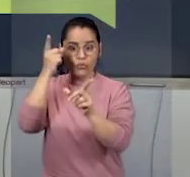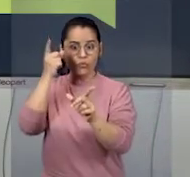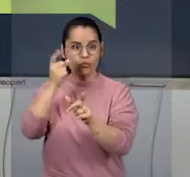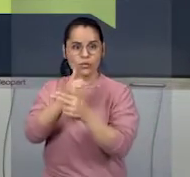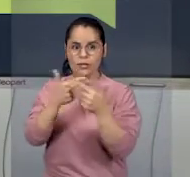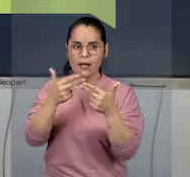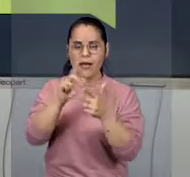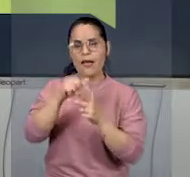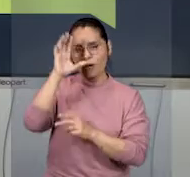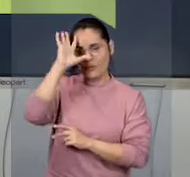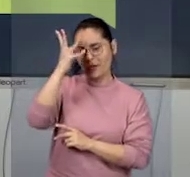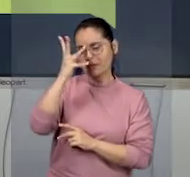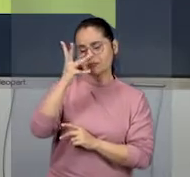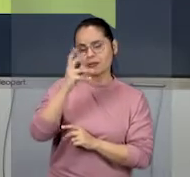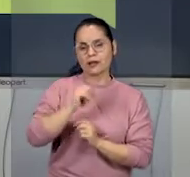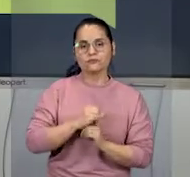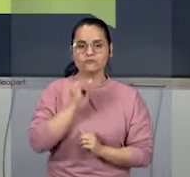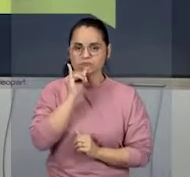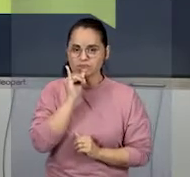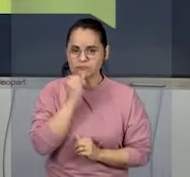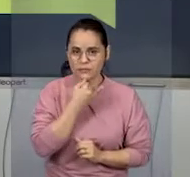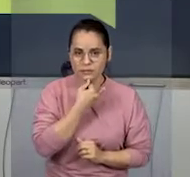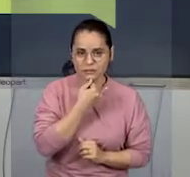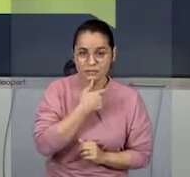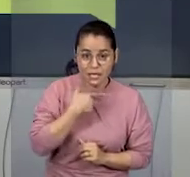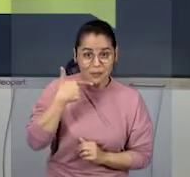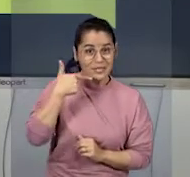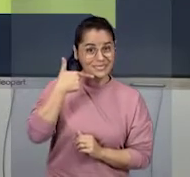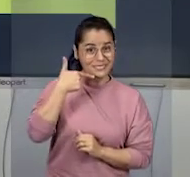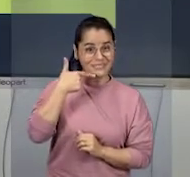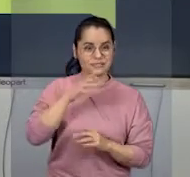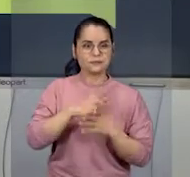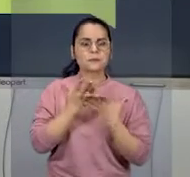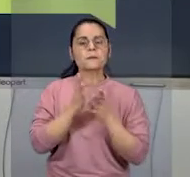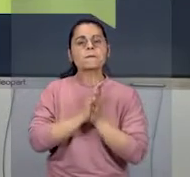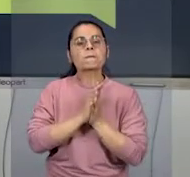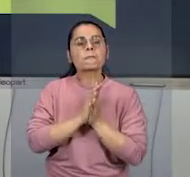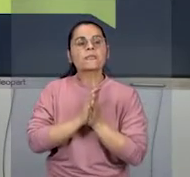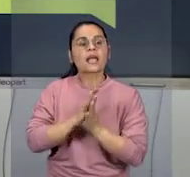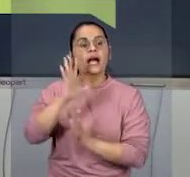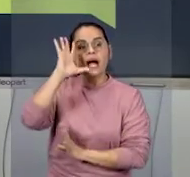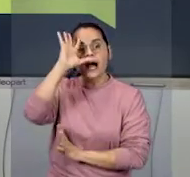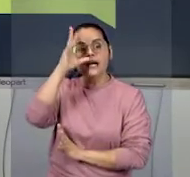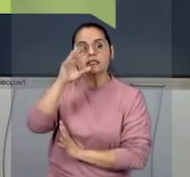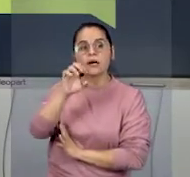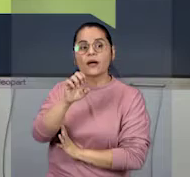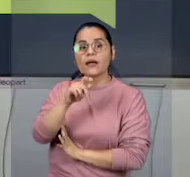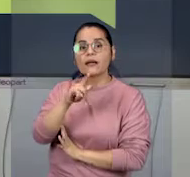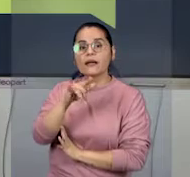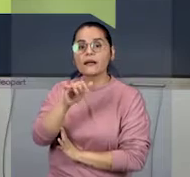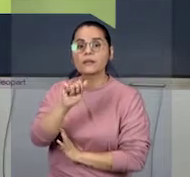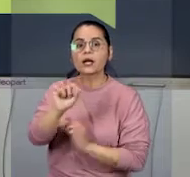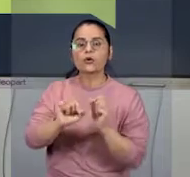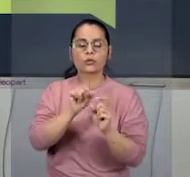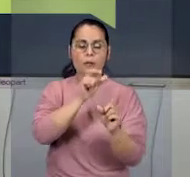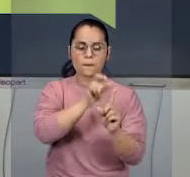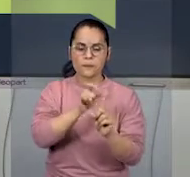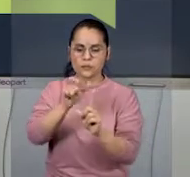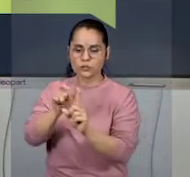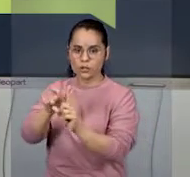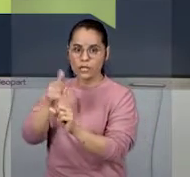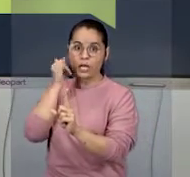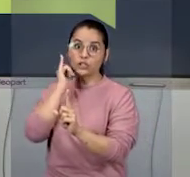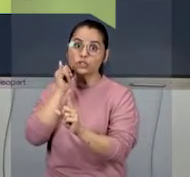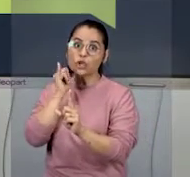uma ação dramática. A ação épica, ela ocorre quando os personagens de uma peça narram